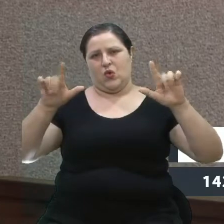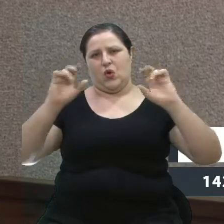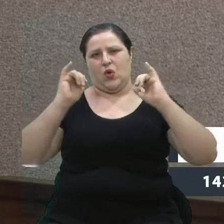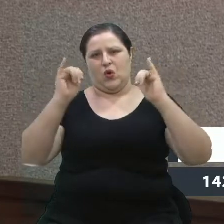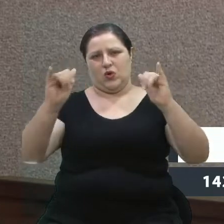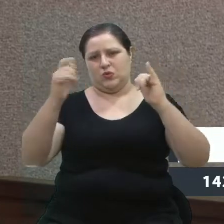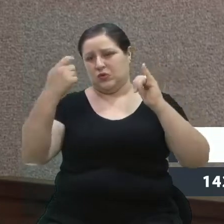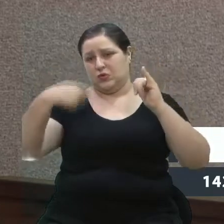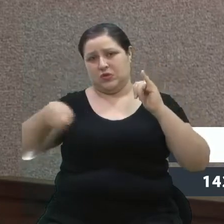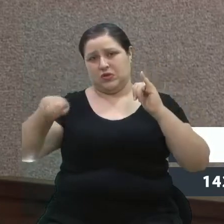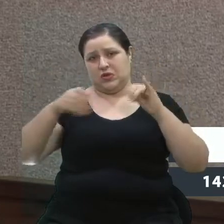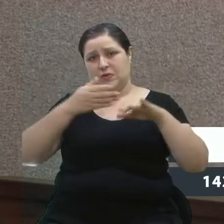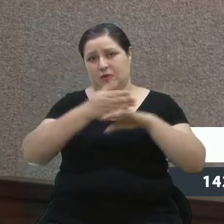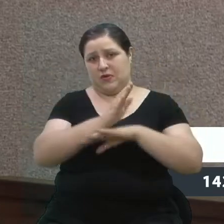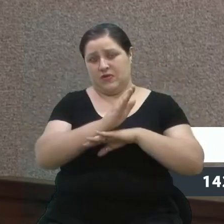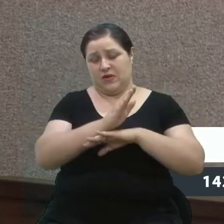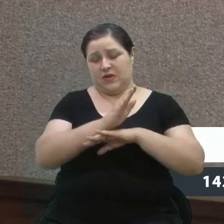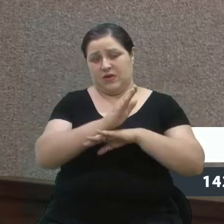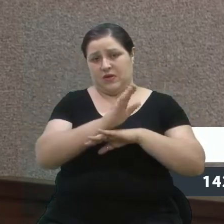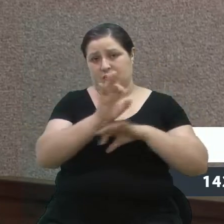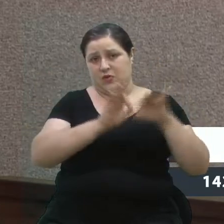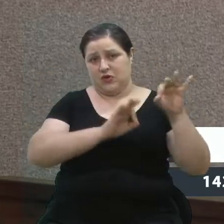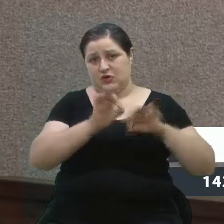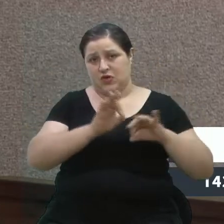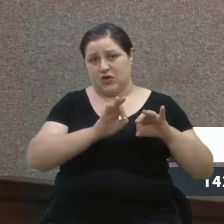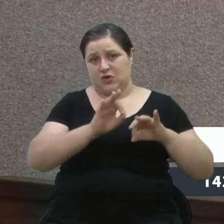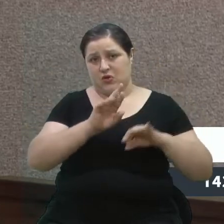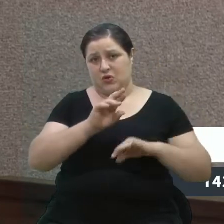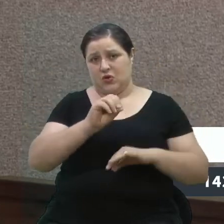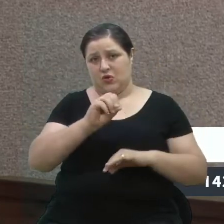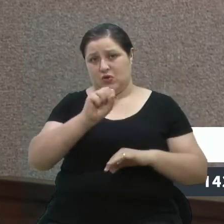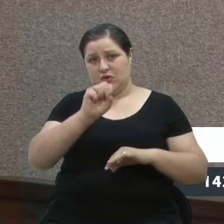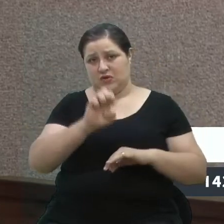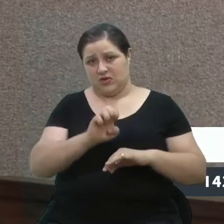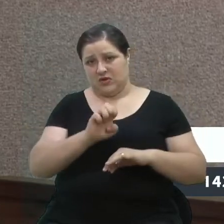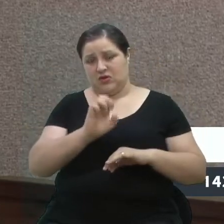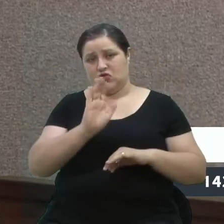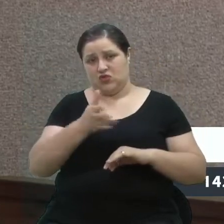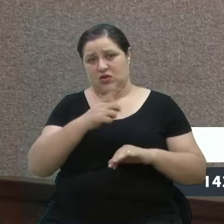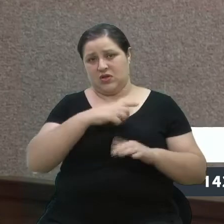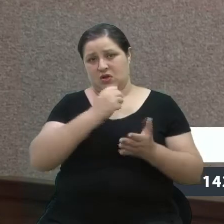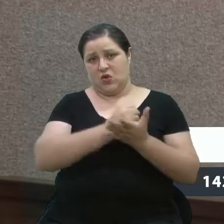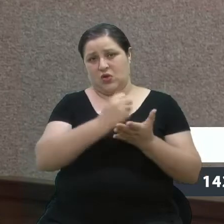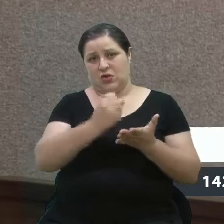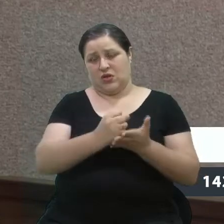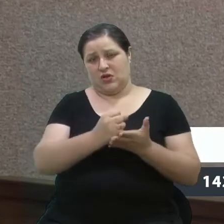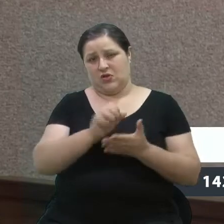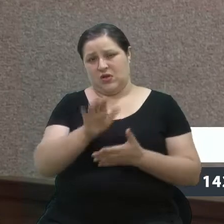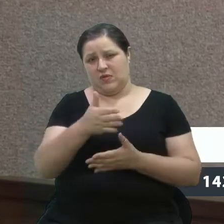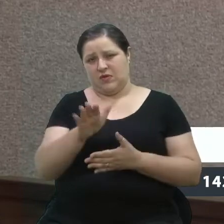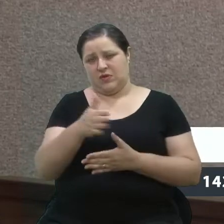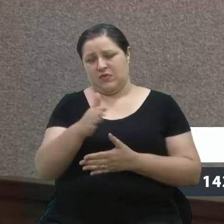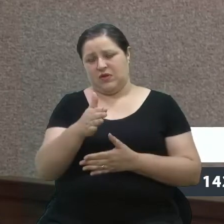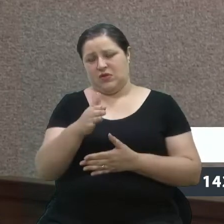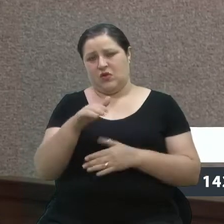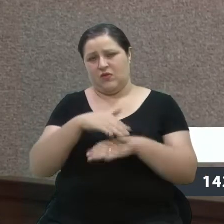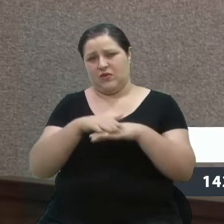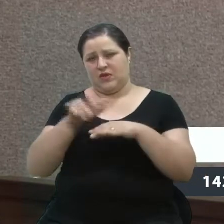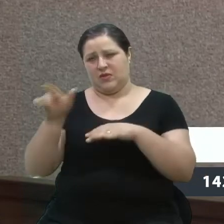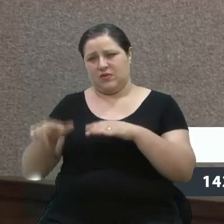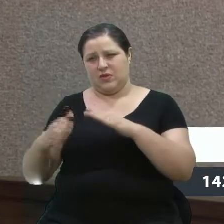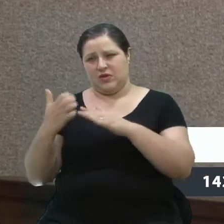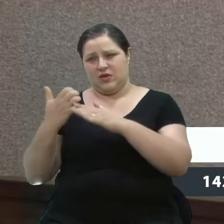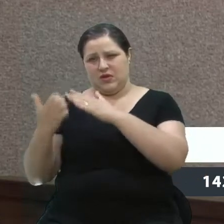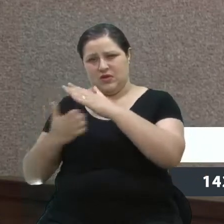aprovar o projeto da Rose, já estava no contrato. Eu falei com um empresário que trabalha com isso e ele disse que a média seria de R$112 mil por mês entrando nos